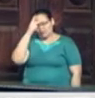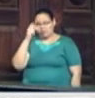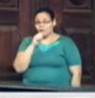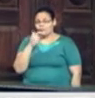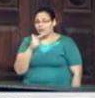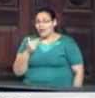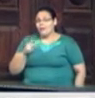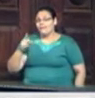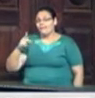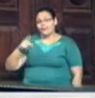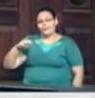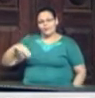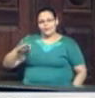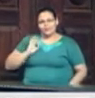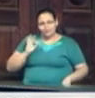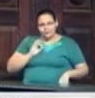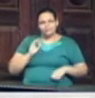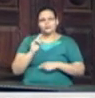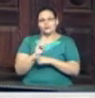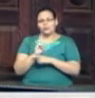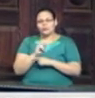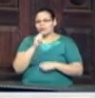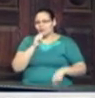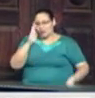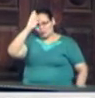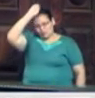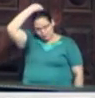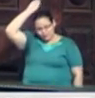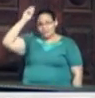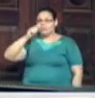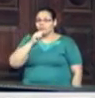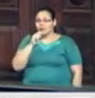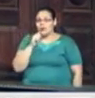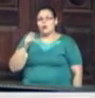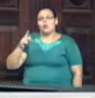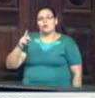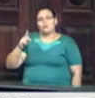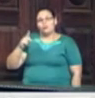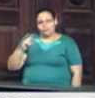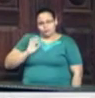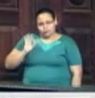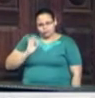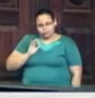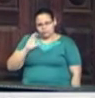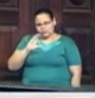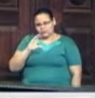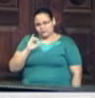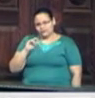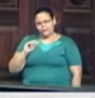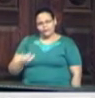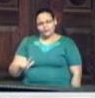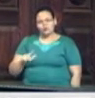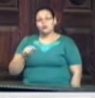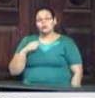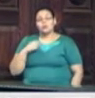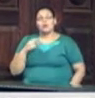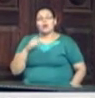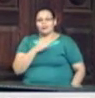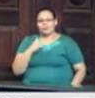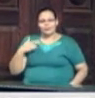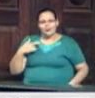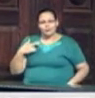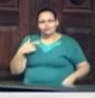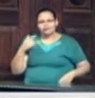militar, sem a presença do corpo de bombeiro, sem a presença do policial civil, sem a presença do aparato do corpo de bombeiros na área de saúde.